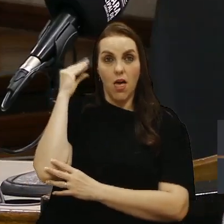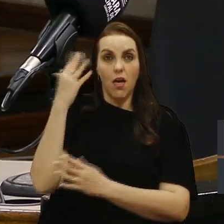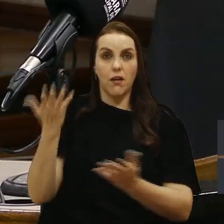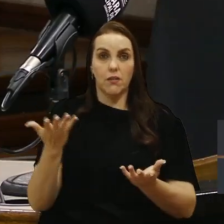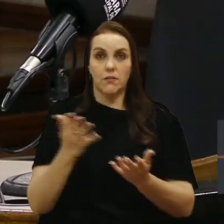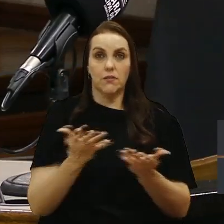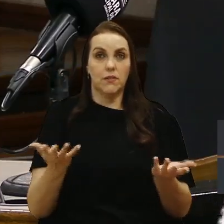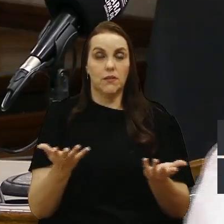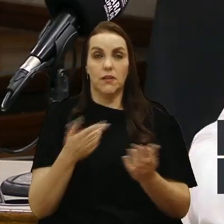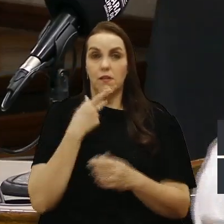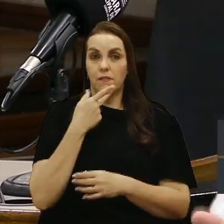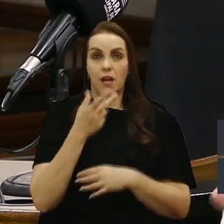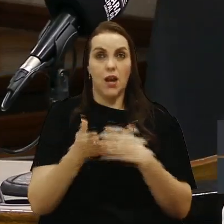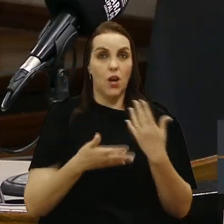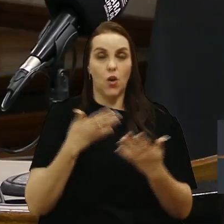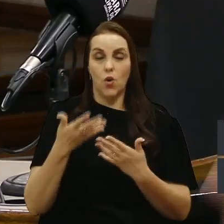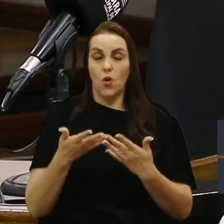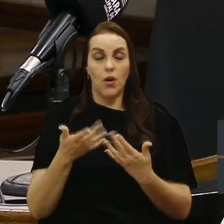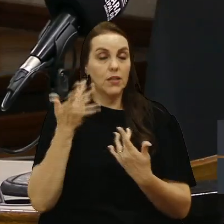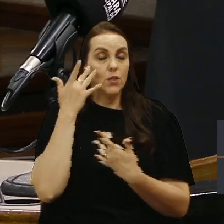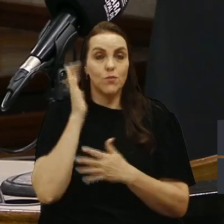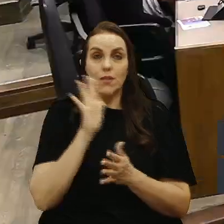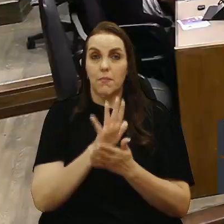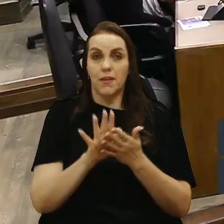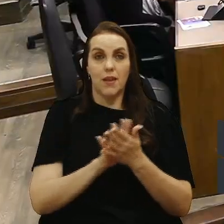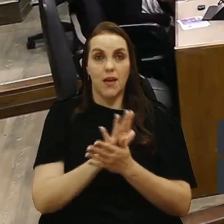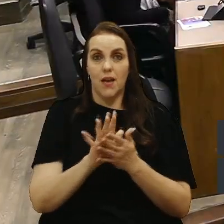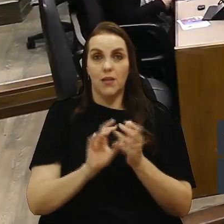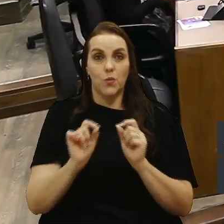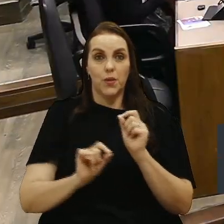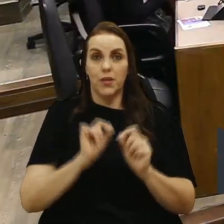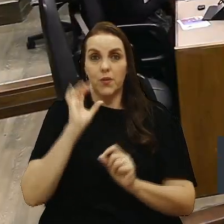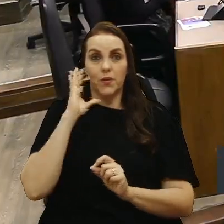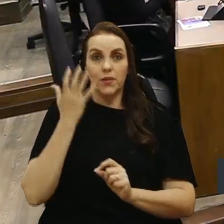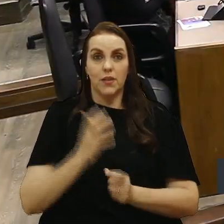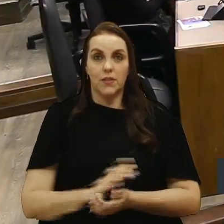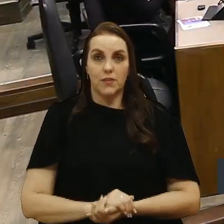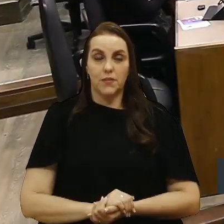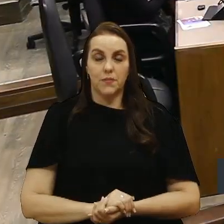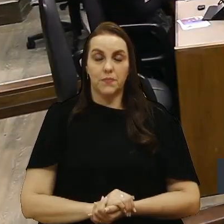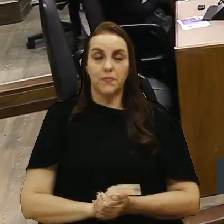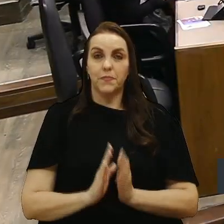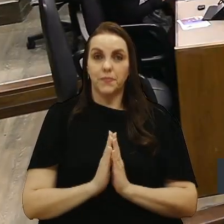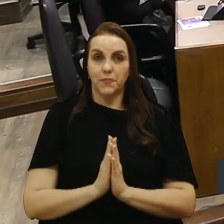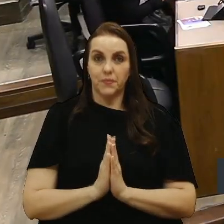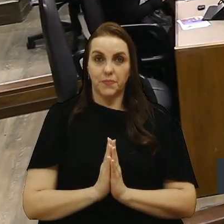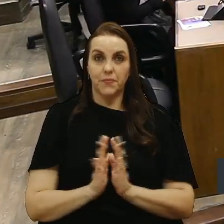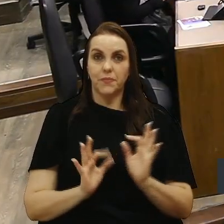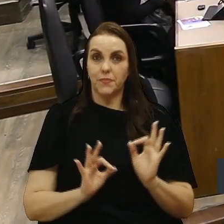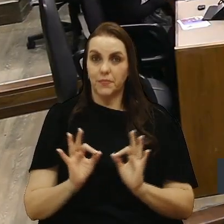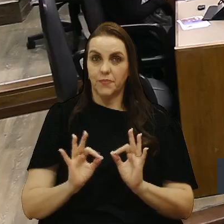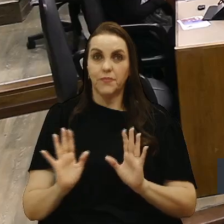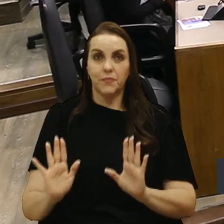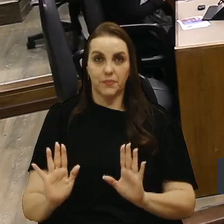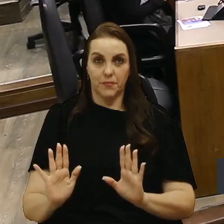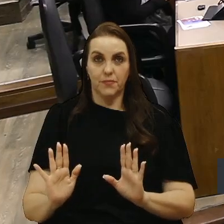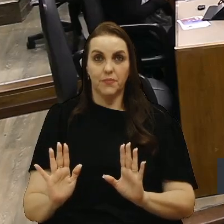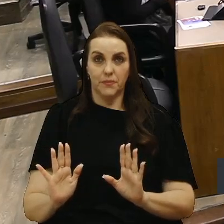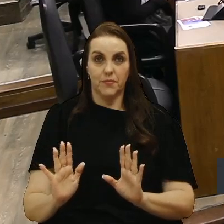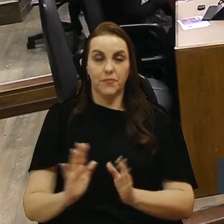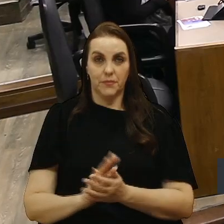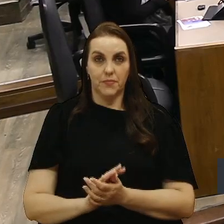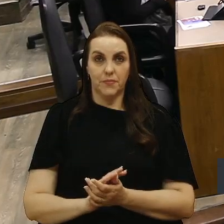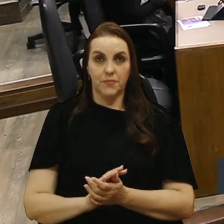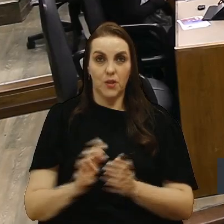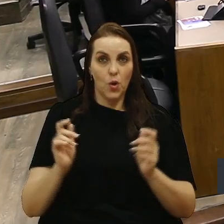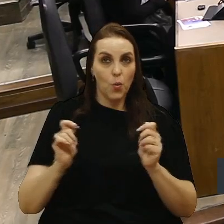pegou a palavra, vereador Wagner, sem saber de nada do que Só um acontecia minutinho, aqui. questão de ordem, por favor. salvo o melhor juízo, até posso